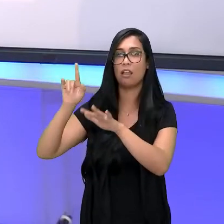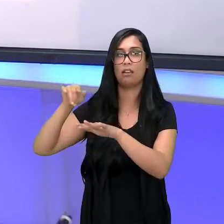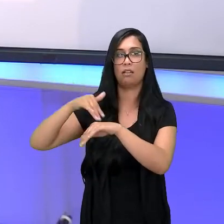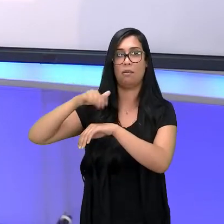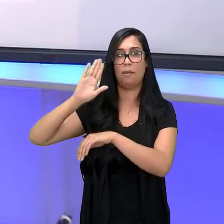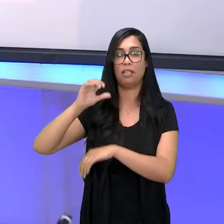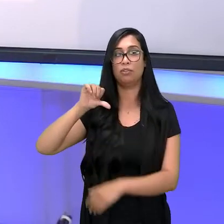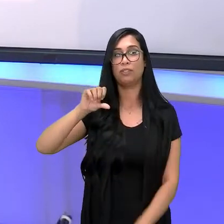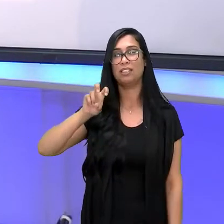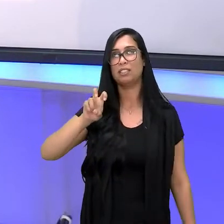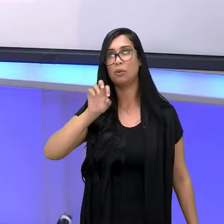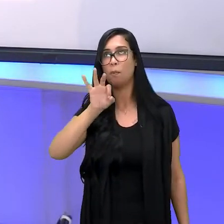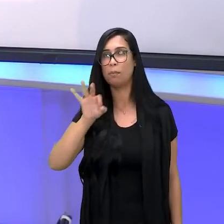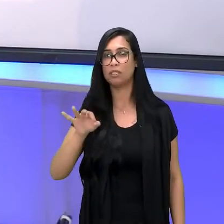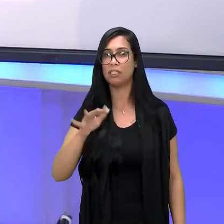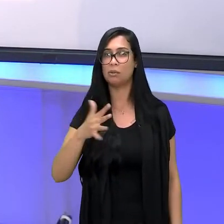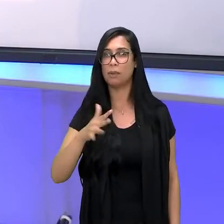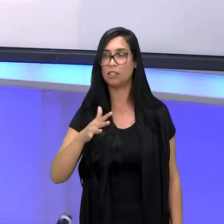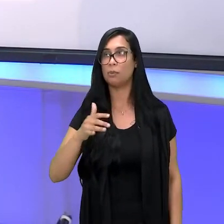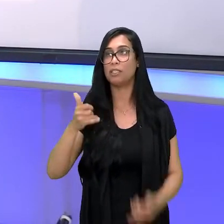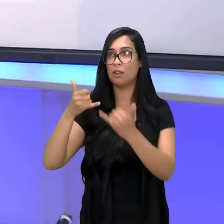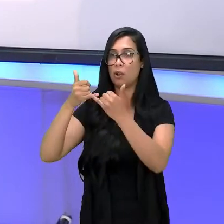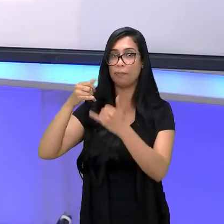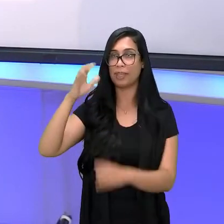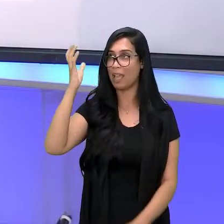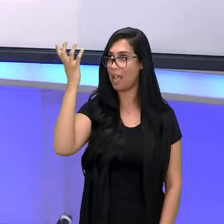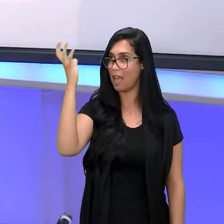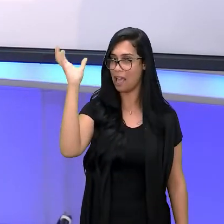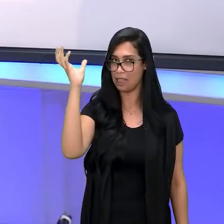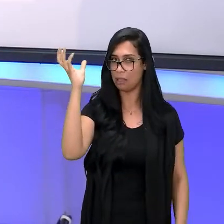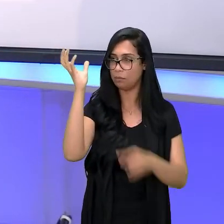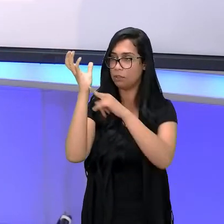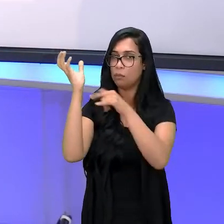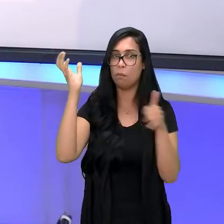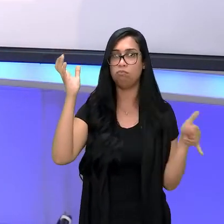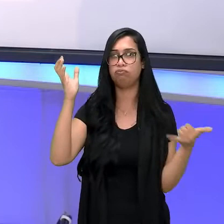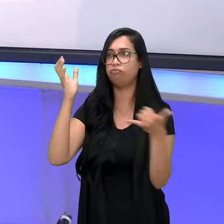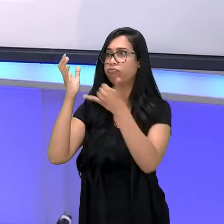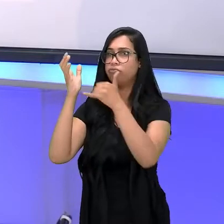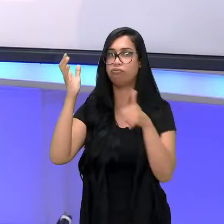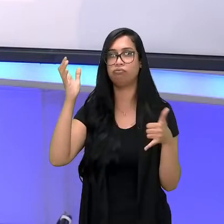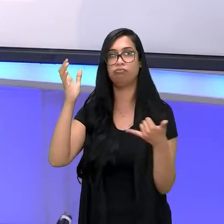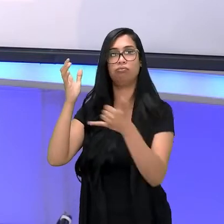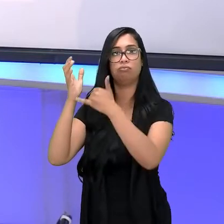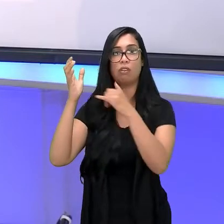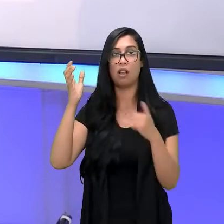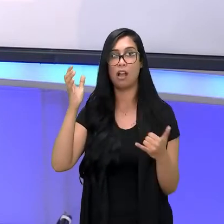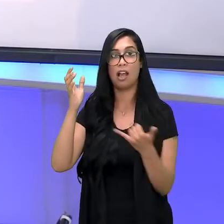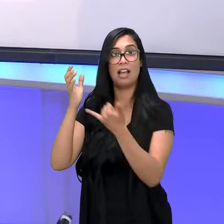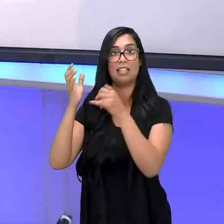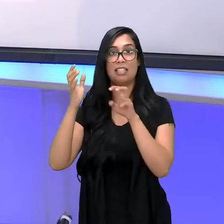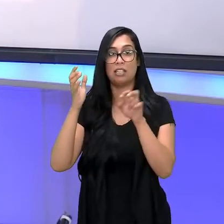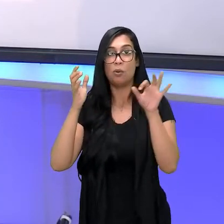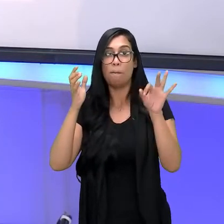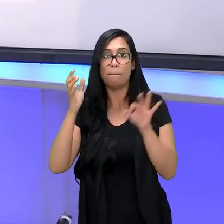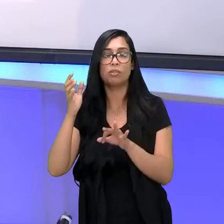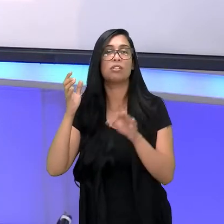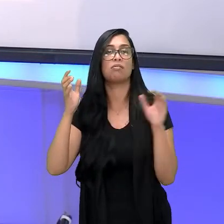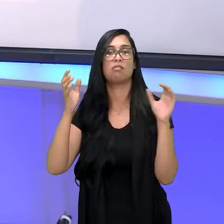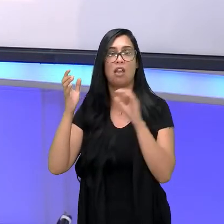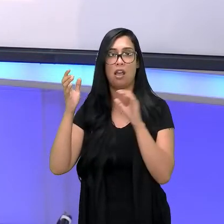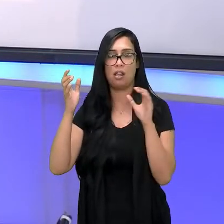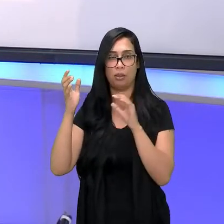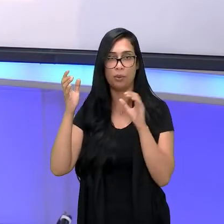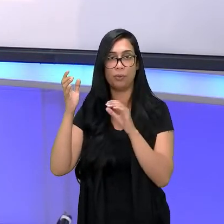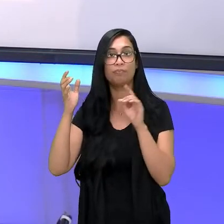95% da energia que ela recebe, ela transforma em calor e apenas 5% é o que ela transforma em luz. Então a eficiência, a gente pode